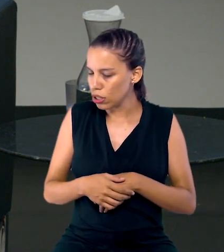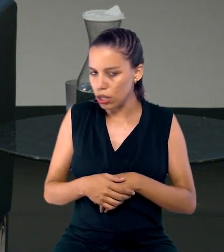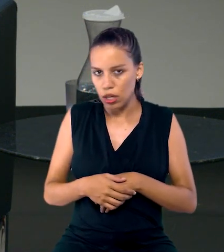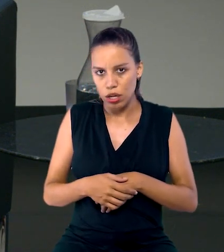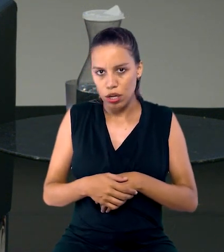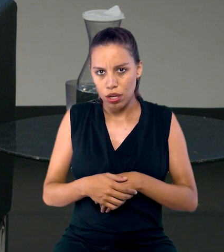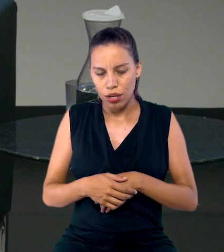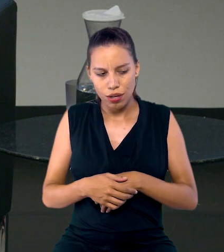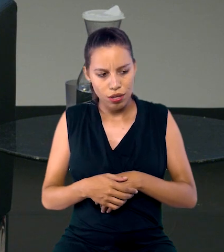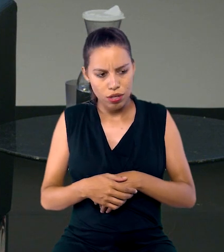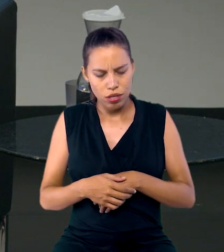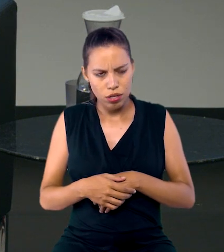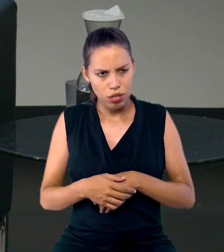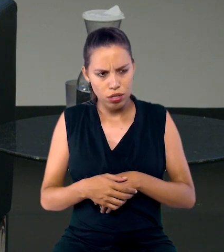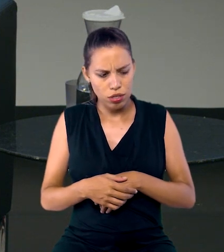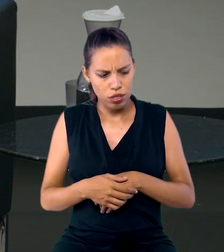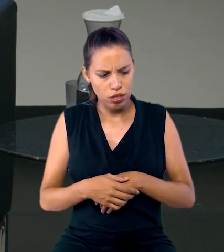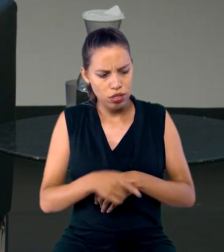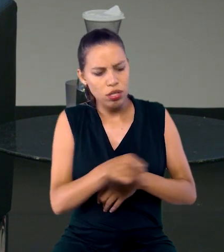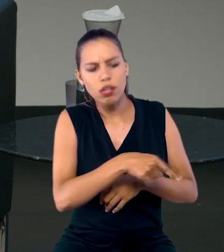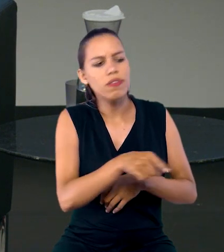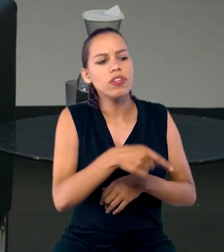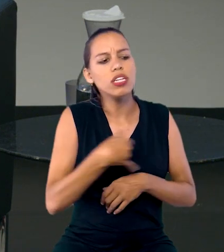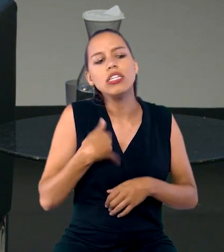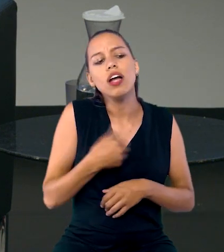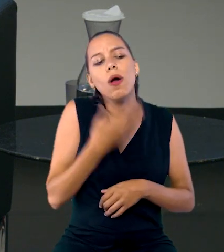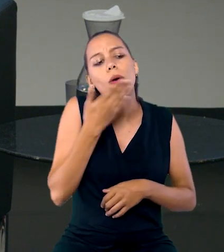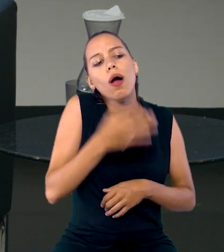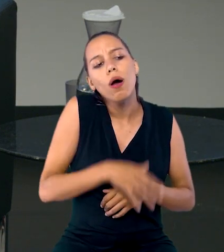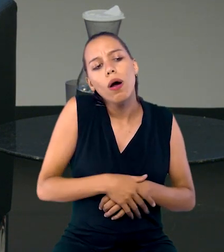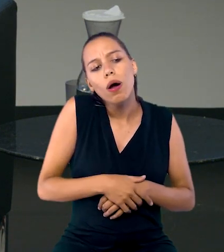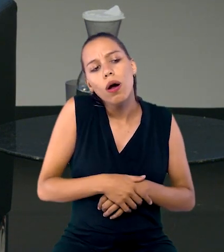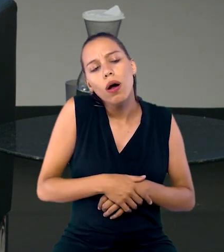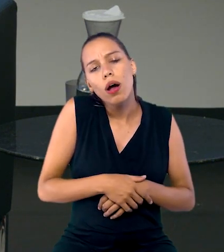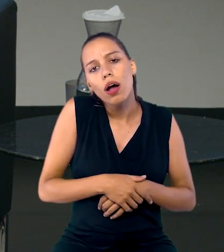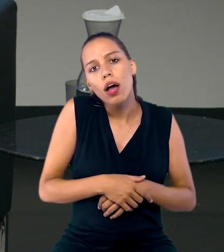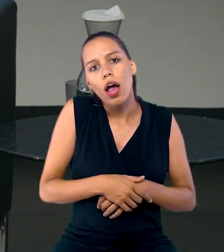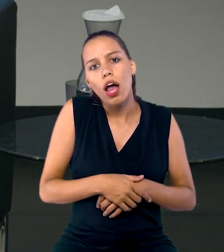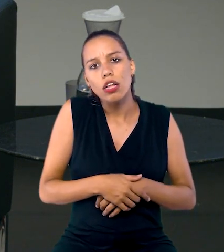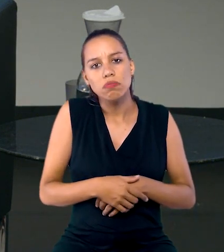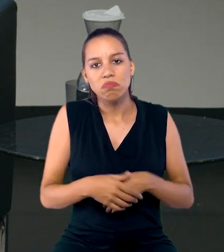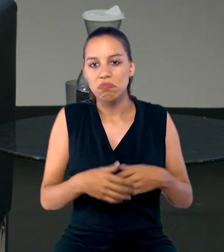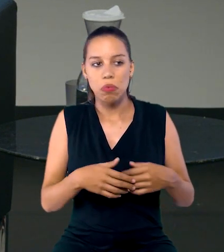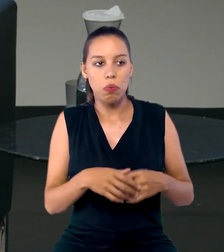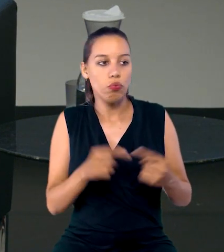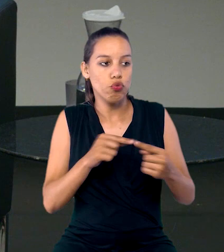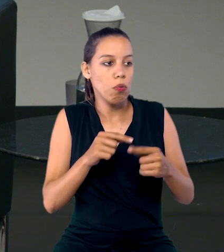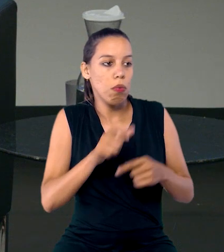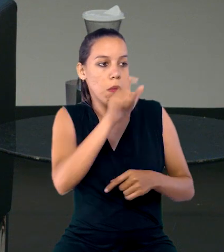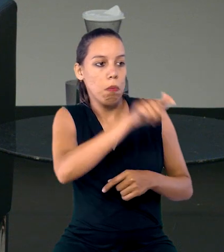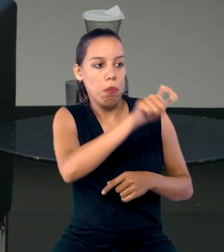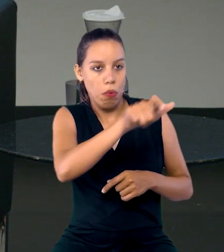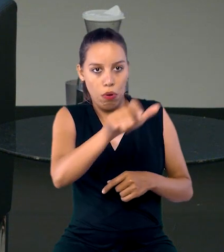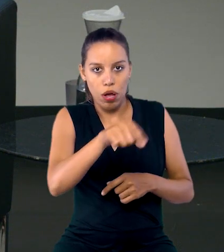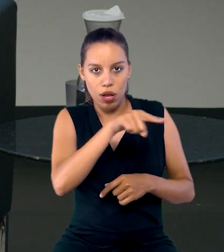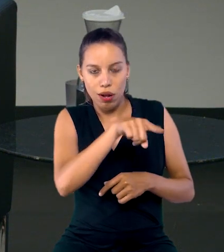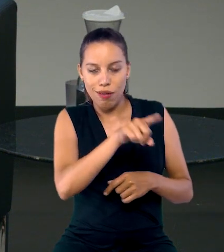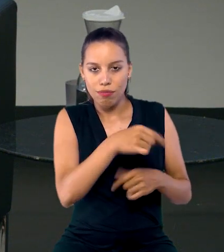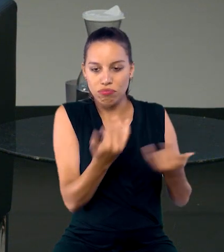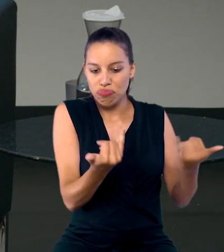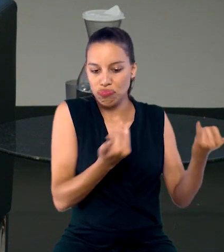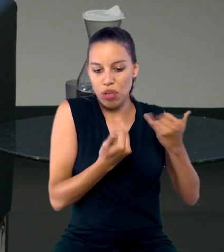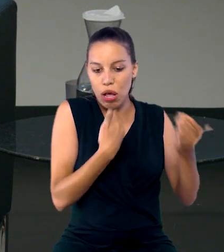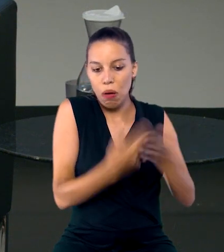nenhum sentido. Eu dou, então eu digo qualquer idade. E pronto, e aí diz lá, tá, qualquer